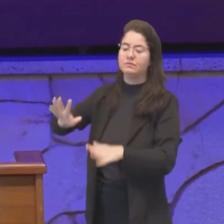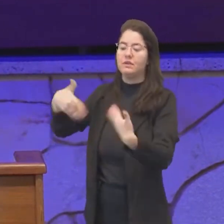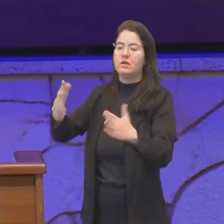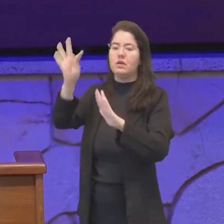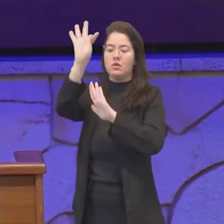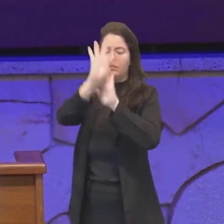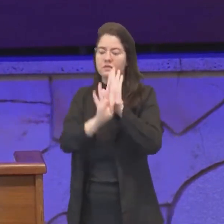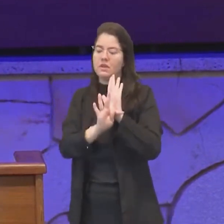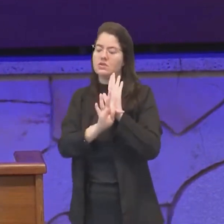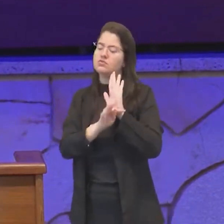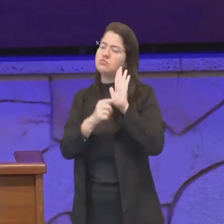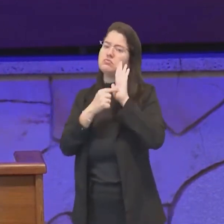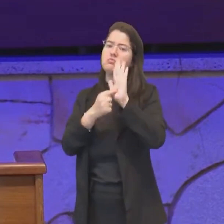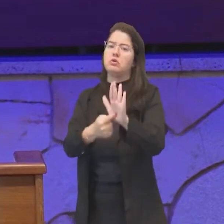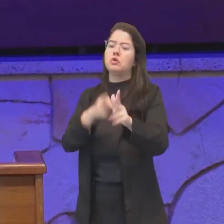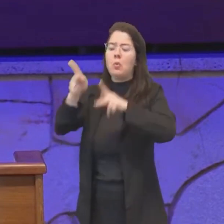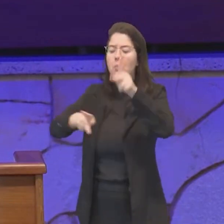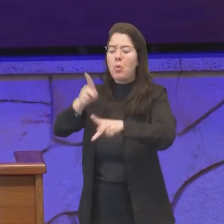boa intenção.